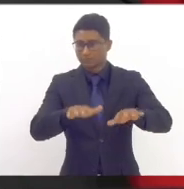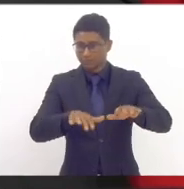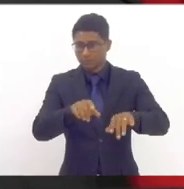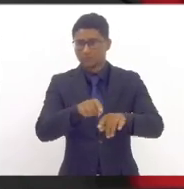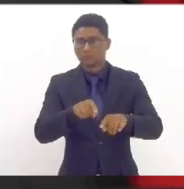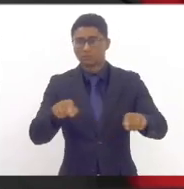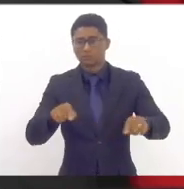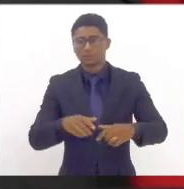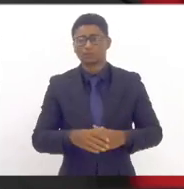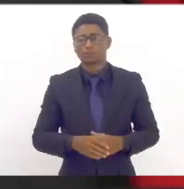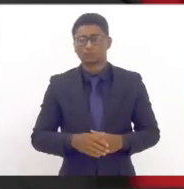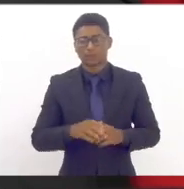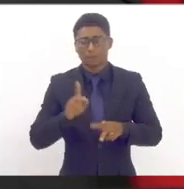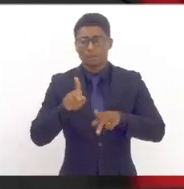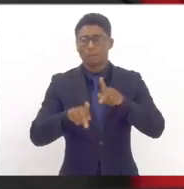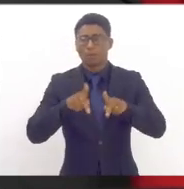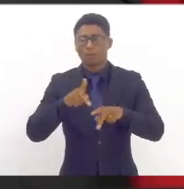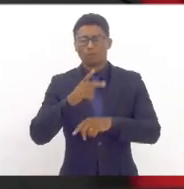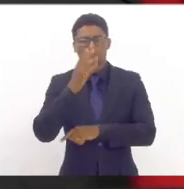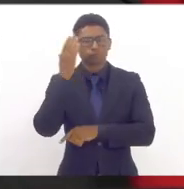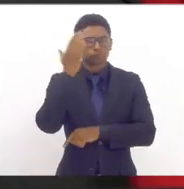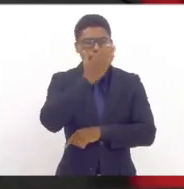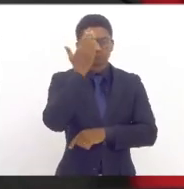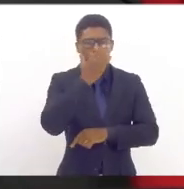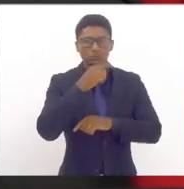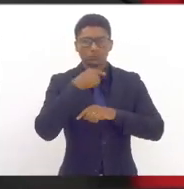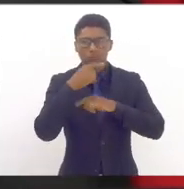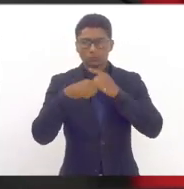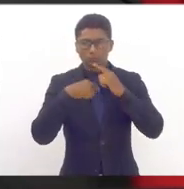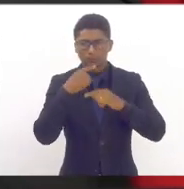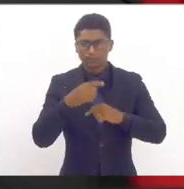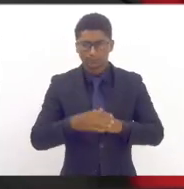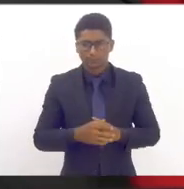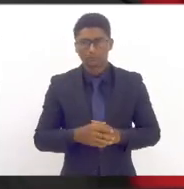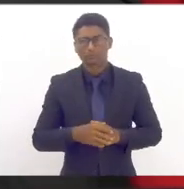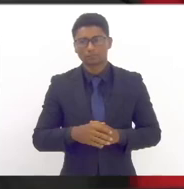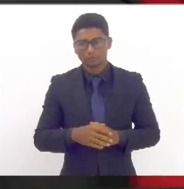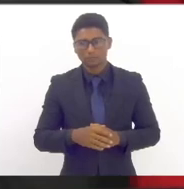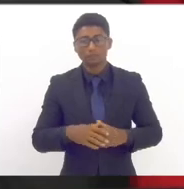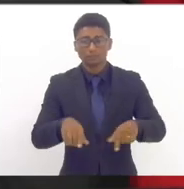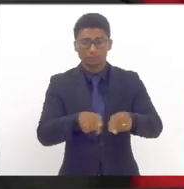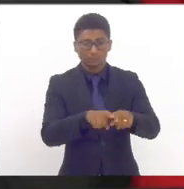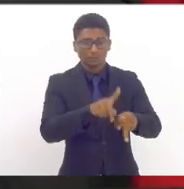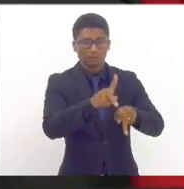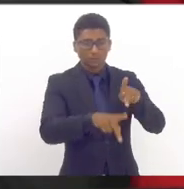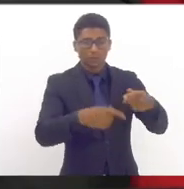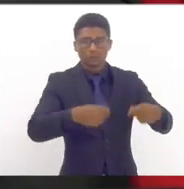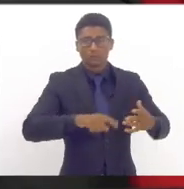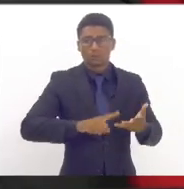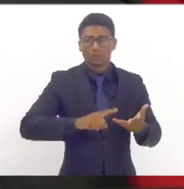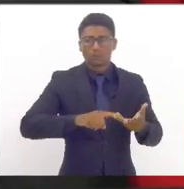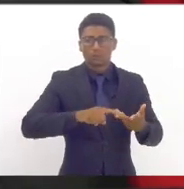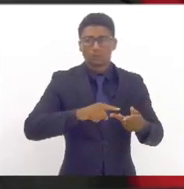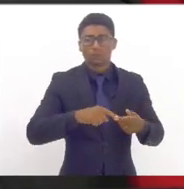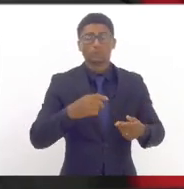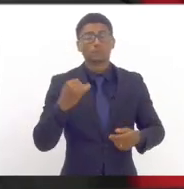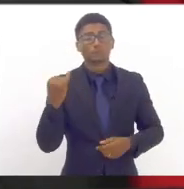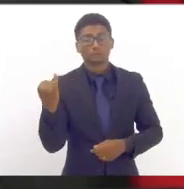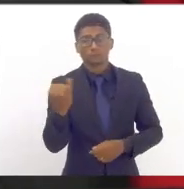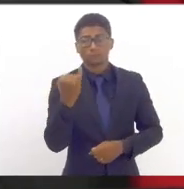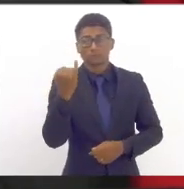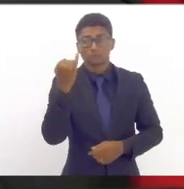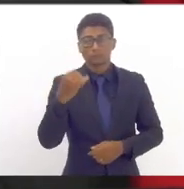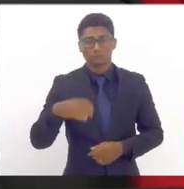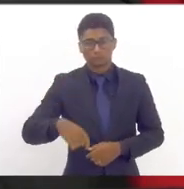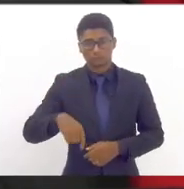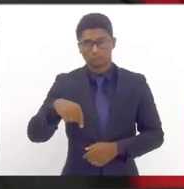ao olhar do povo. É tão aquém às necessidades do povo. Então, trazer o olhar para dentro de uma